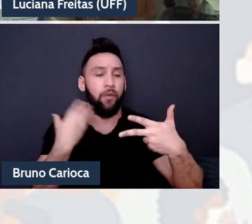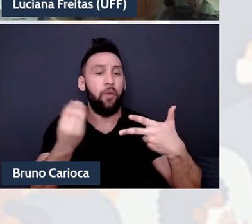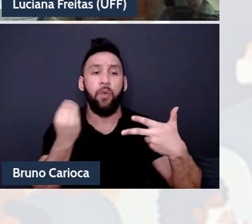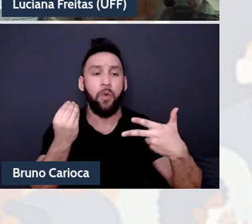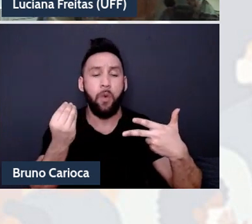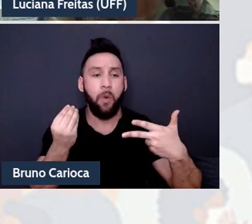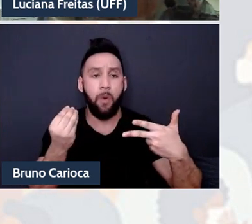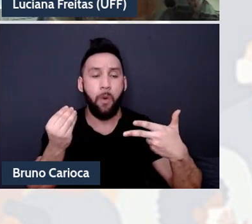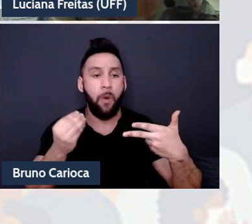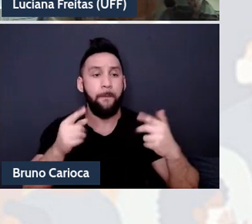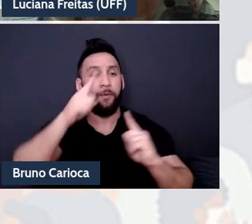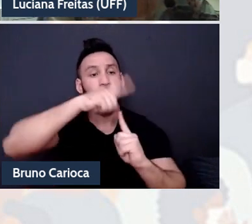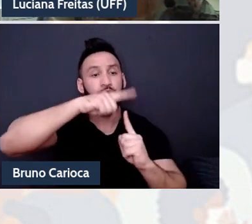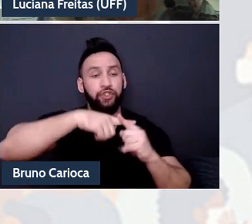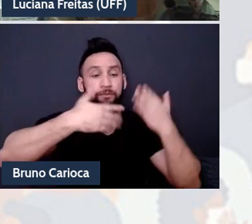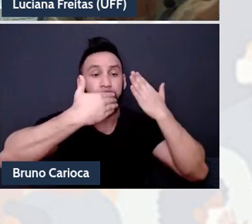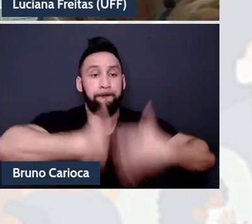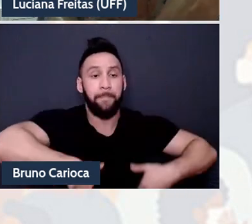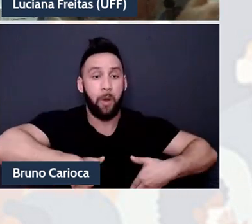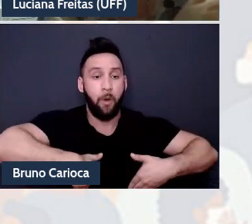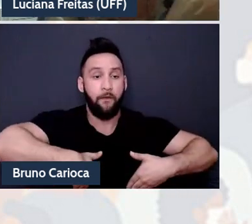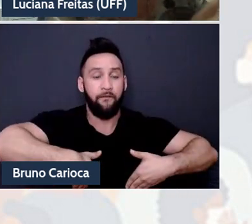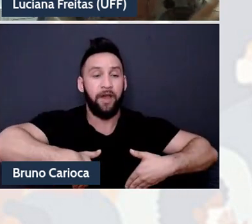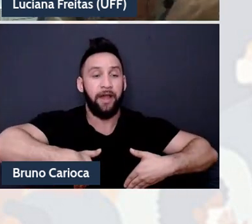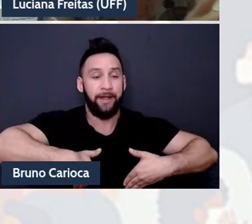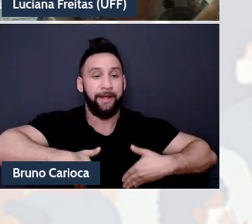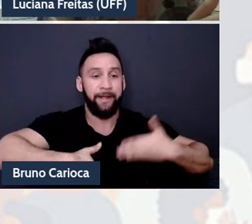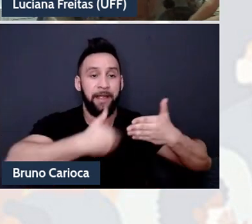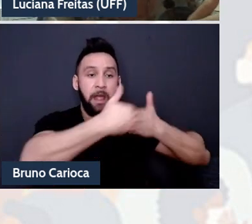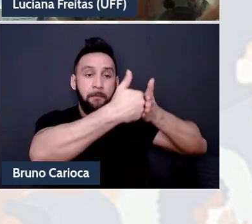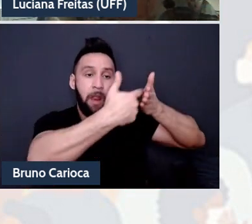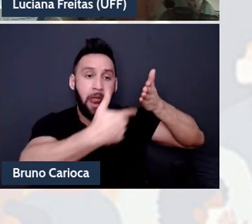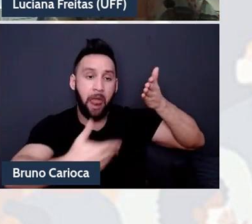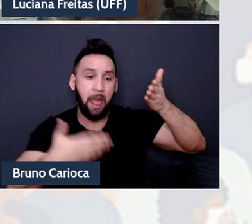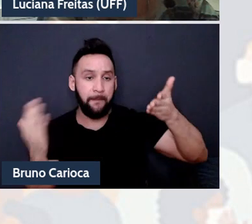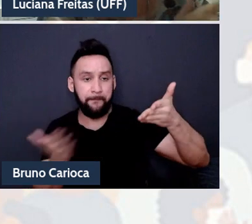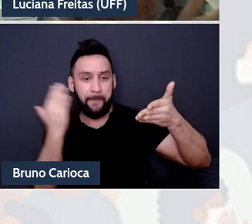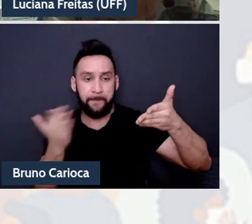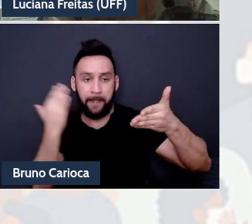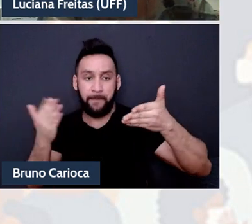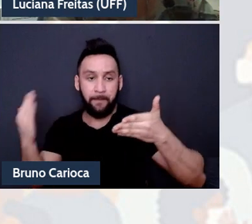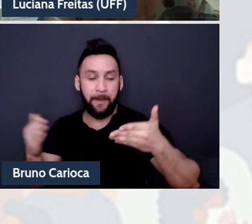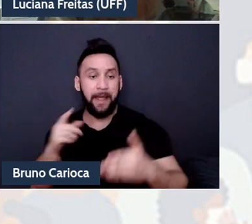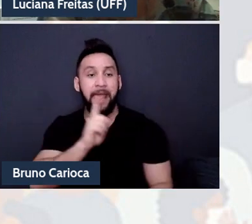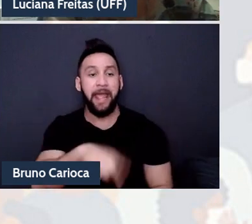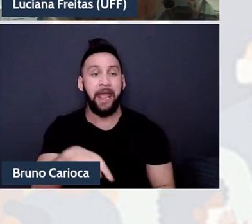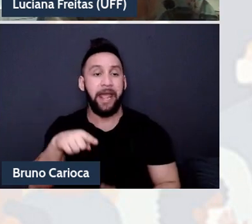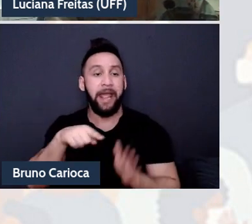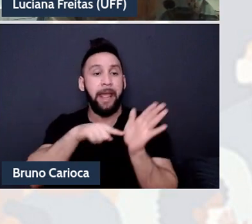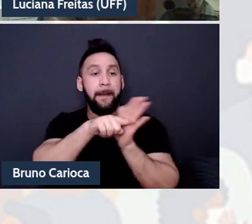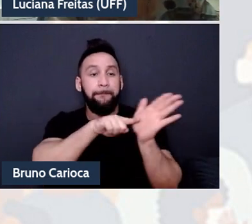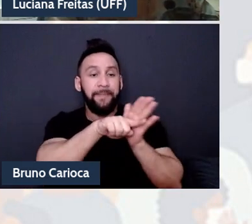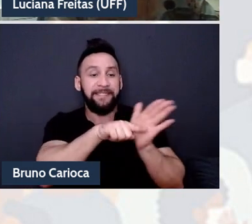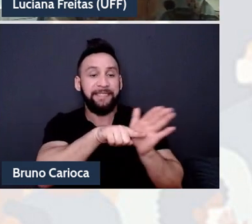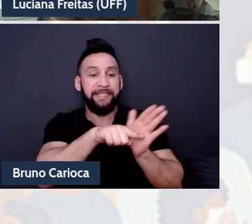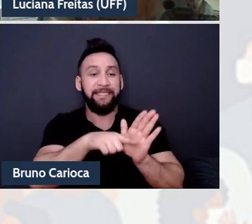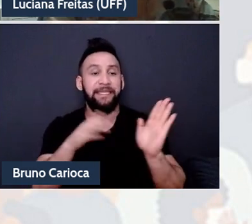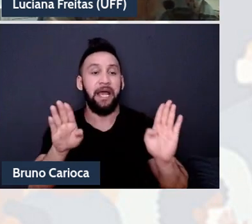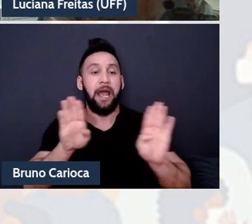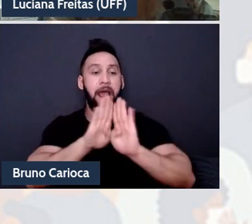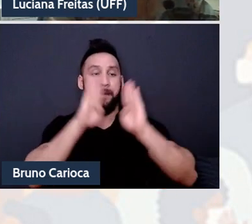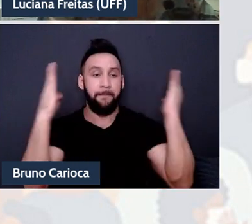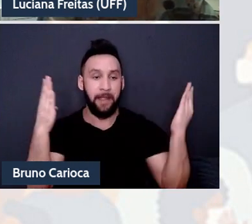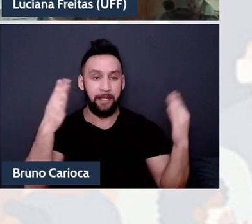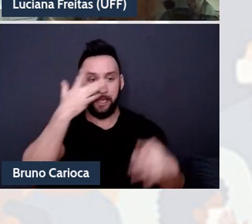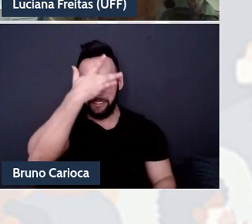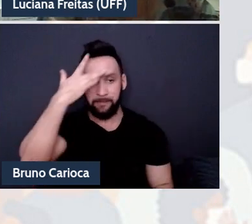teria nesse edital de chamamento, isso daqui seria uma consulta pública. Muita gente respondeu. A gente já vou mostrar até aqui